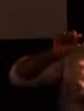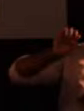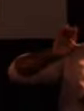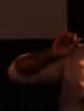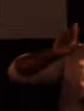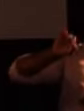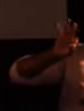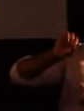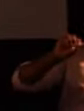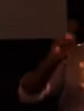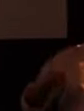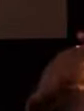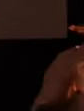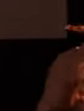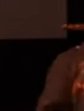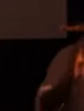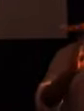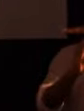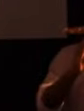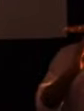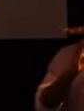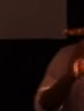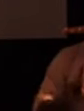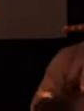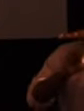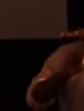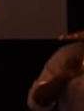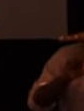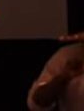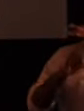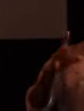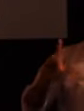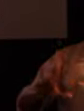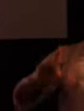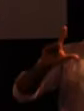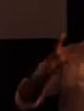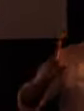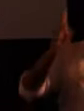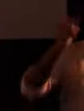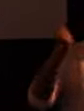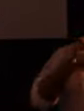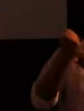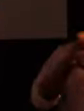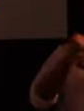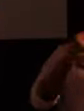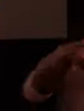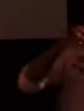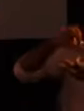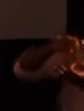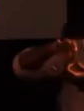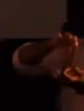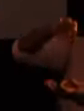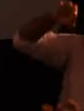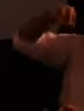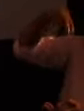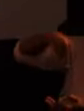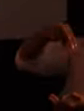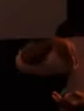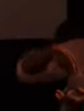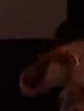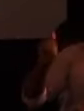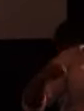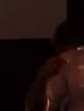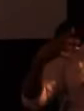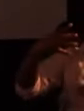que é o limite de altura máxima das edificações na cidade. Ele vai estar expresso em metros. A gente fica aqui falando de 4 pavimentos,